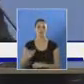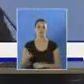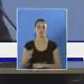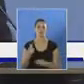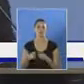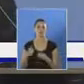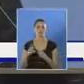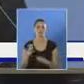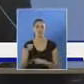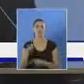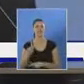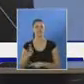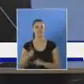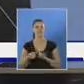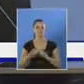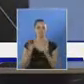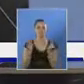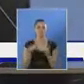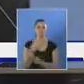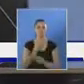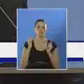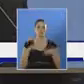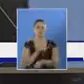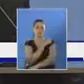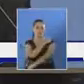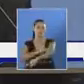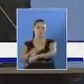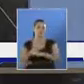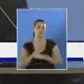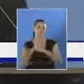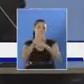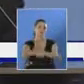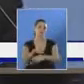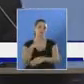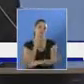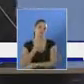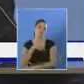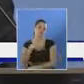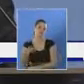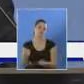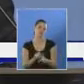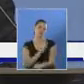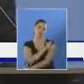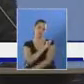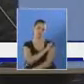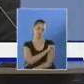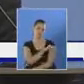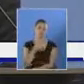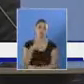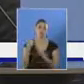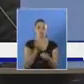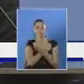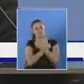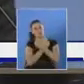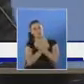oferecermos melhores condições educacionais para os nossos alunos. Então eu quero mandar um